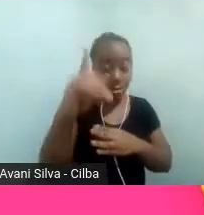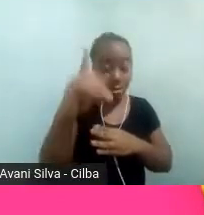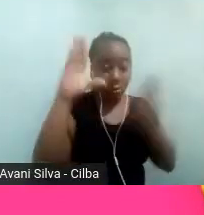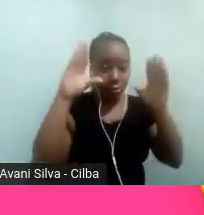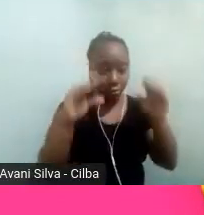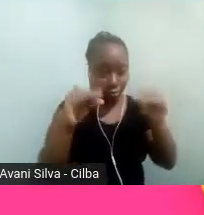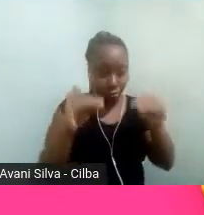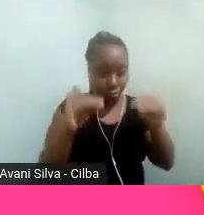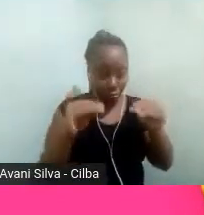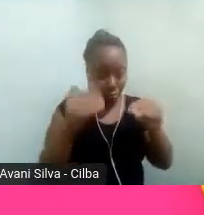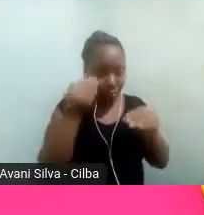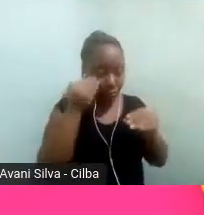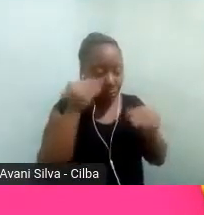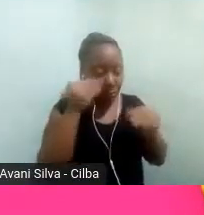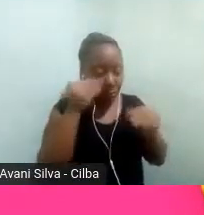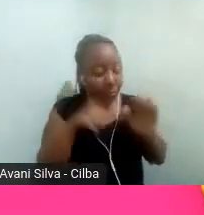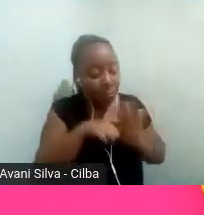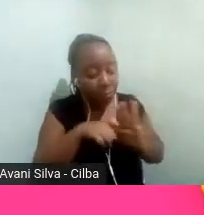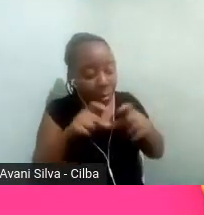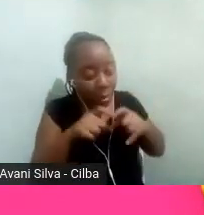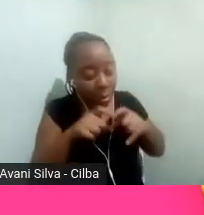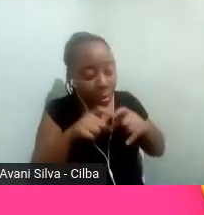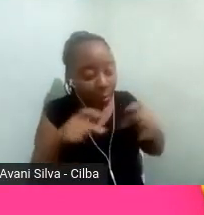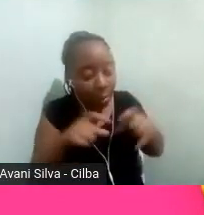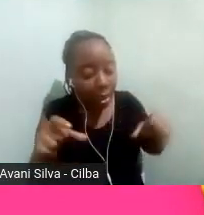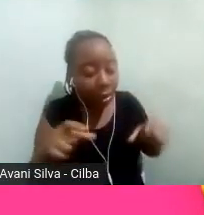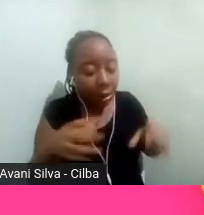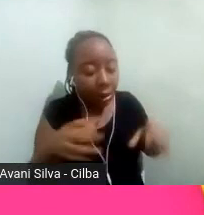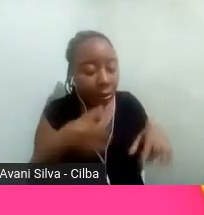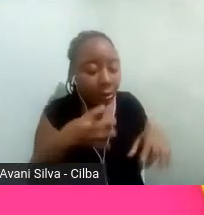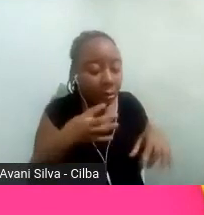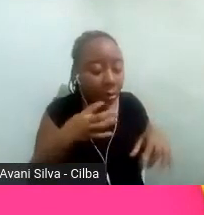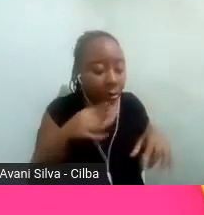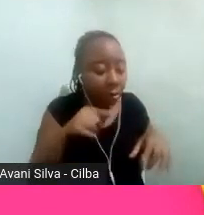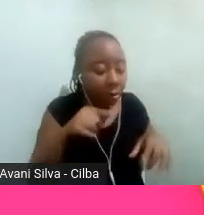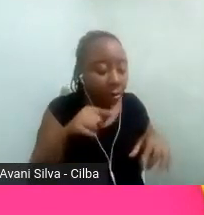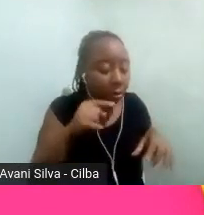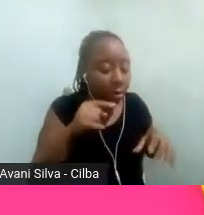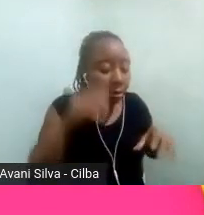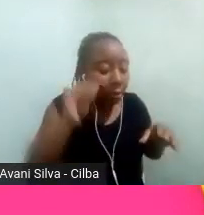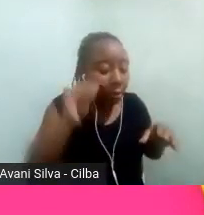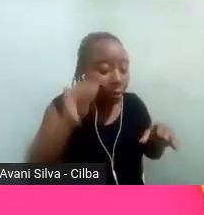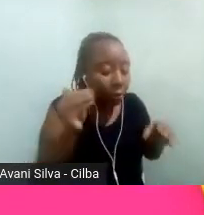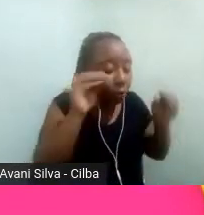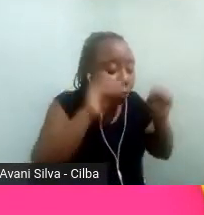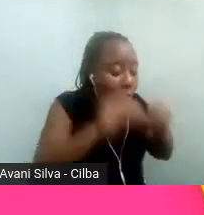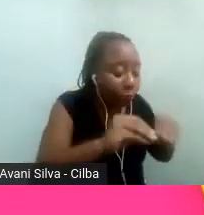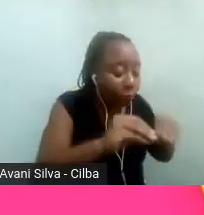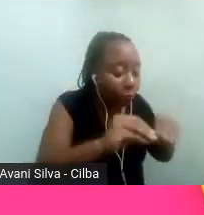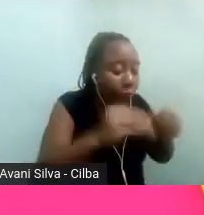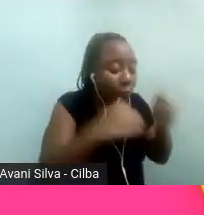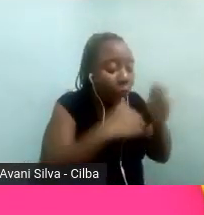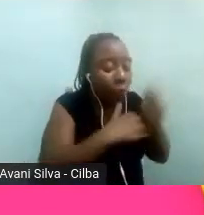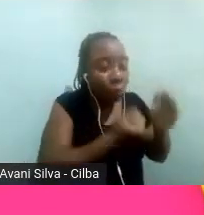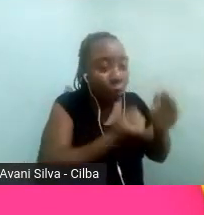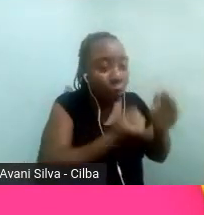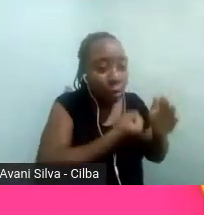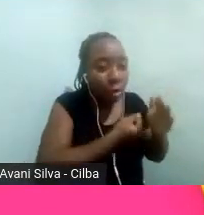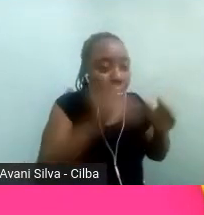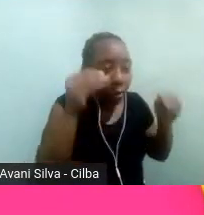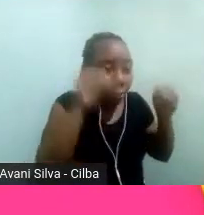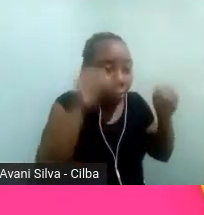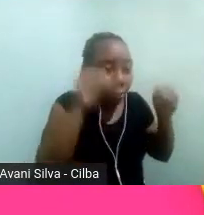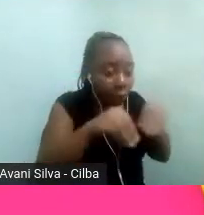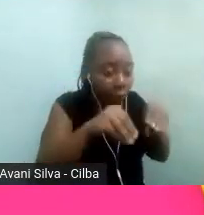se a placa está reconhecida. Vou mandar gravar esse código. Quando ele gravar